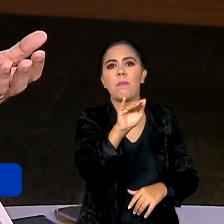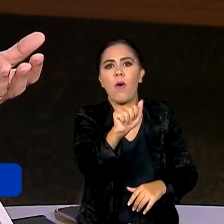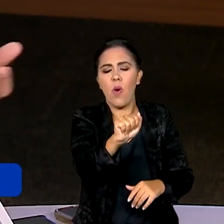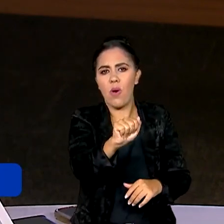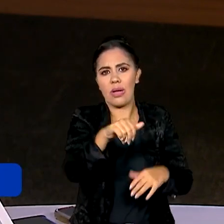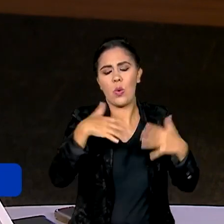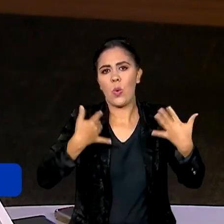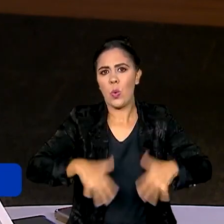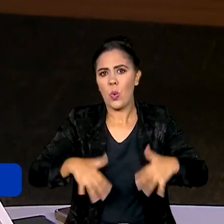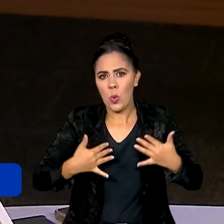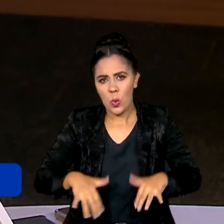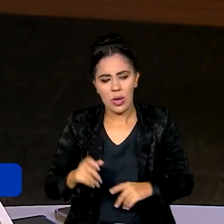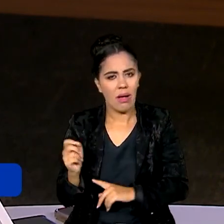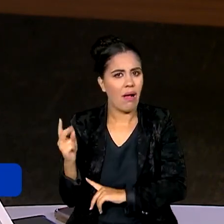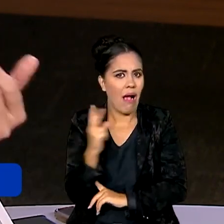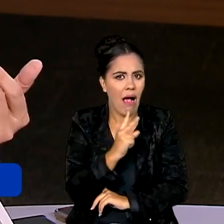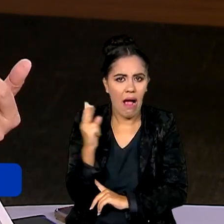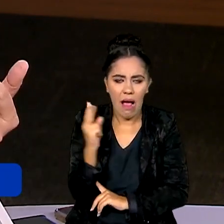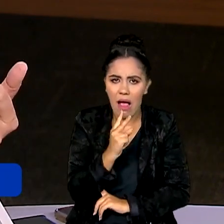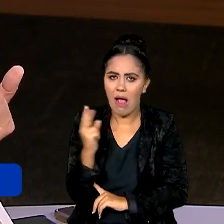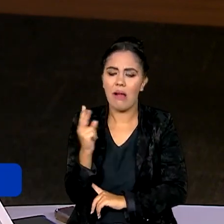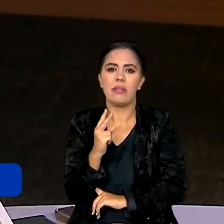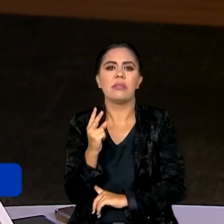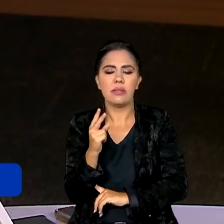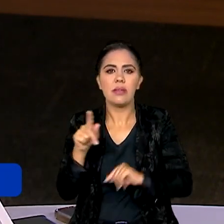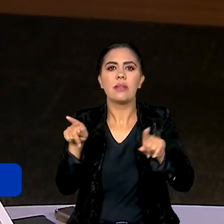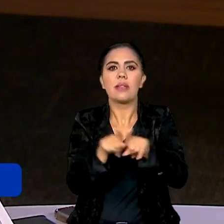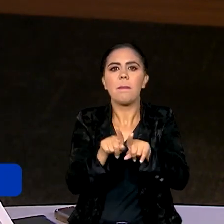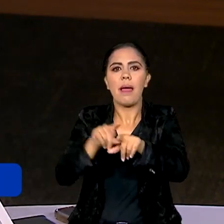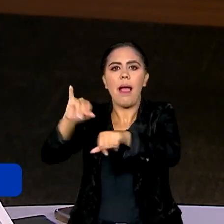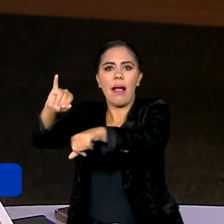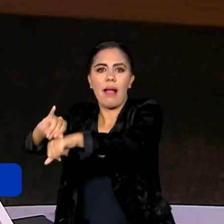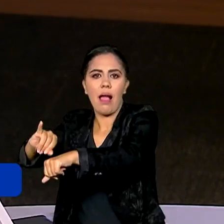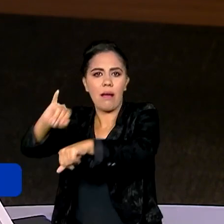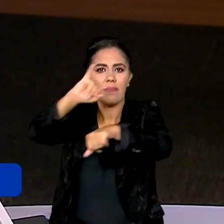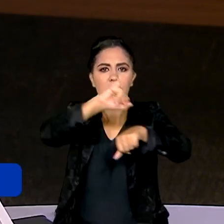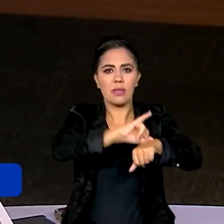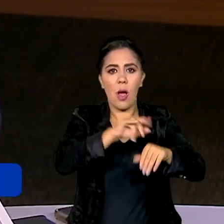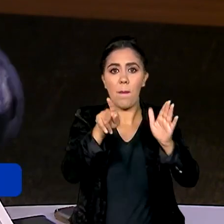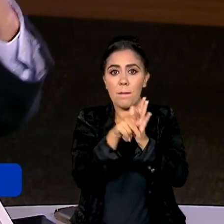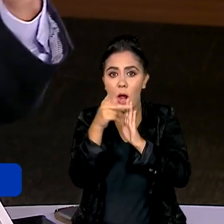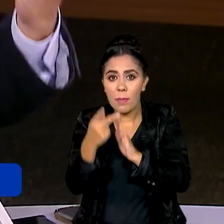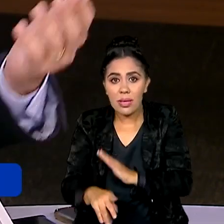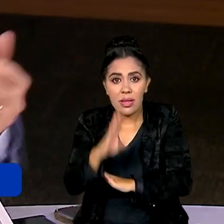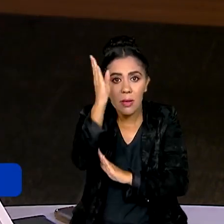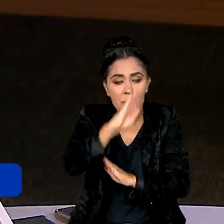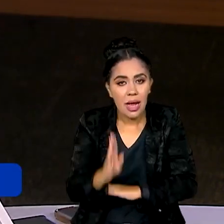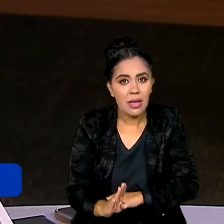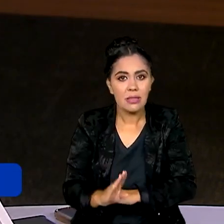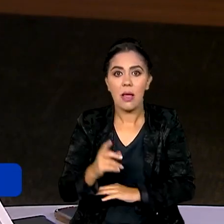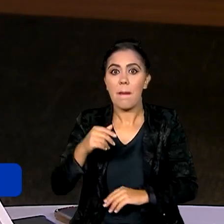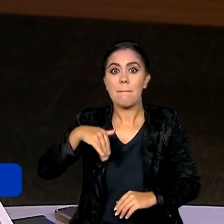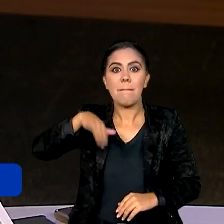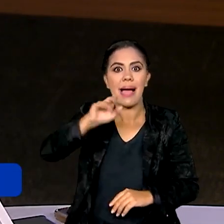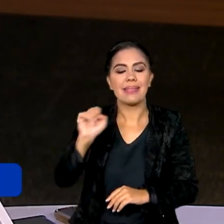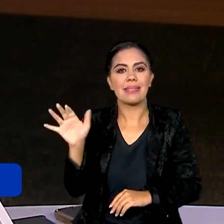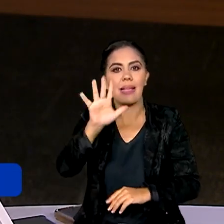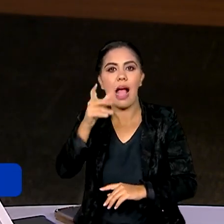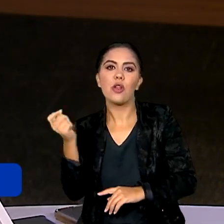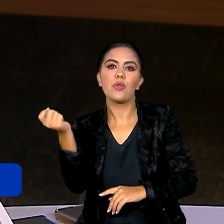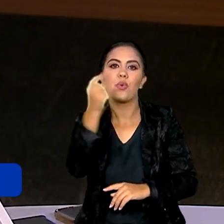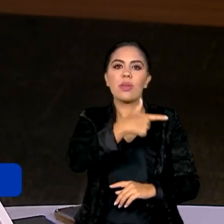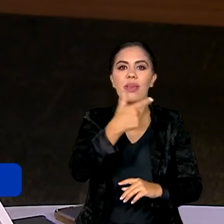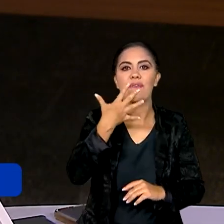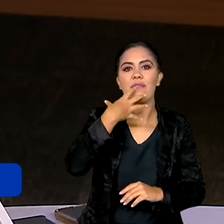vezes, ou qualquer outro, de uma capital para outra do Brasil, o custo, às vezes, é mais caro do que comprar uma passagem internacional para ir